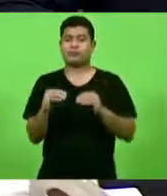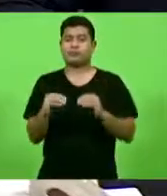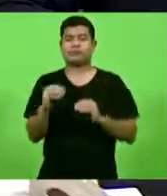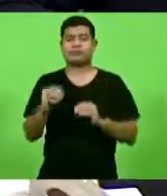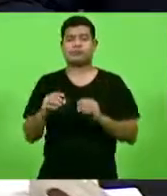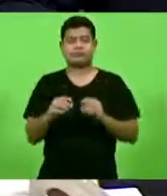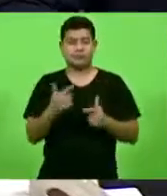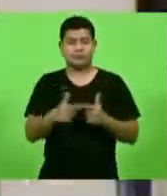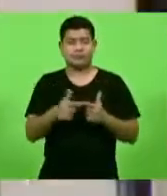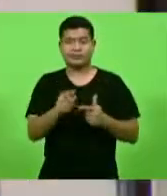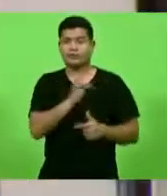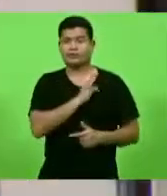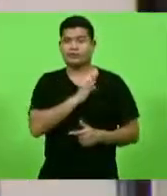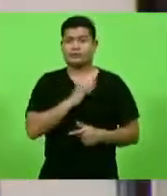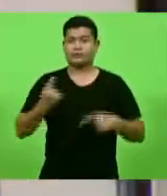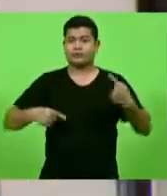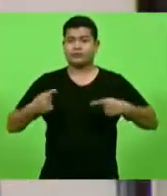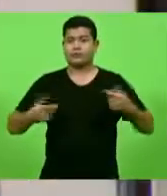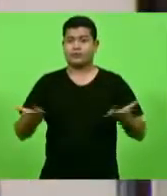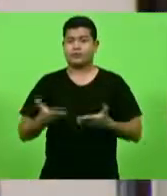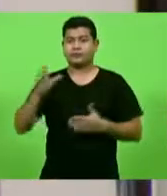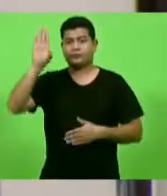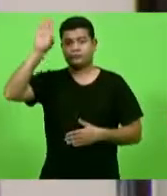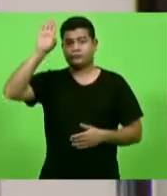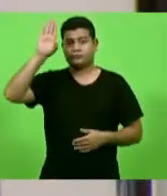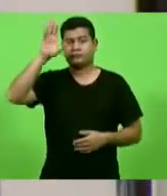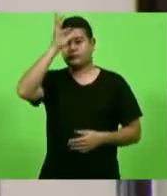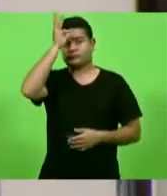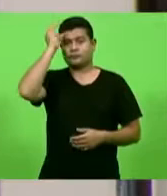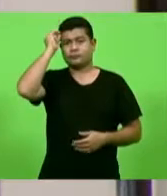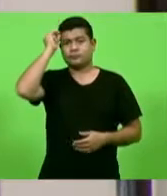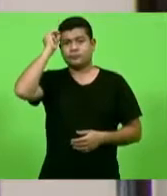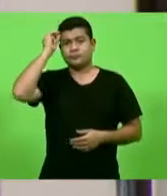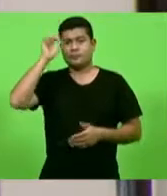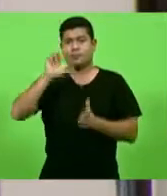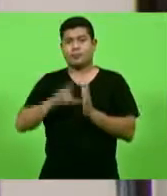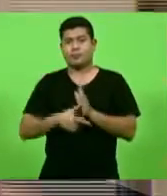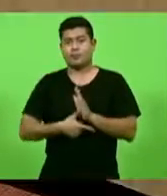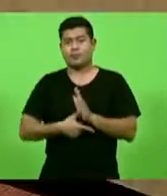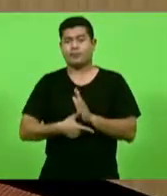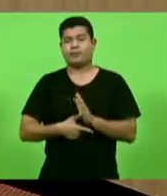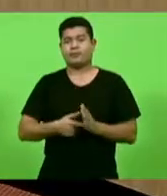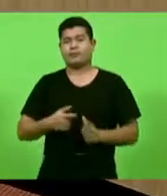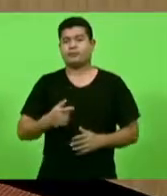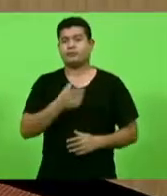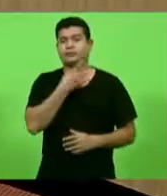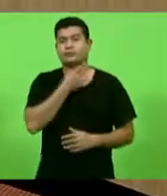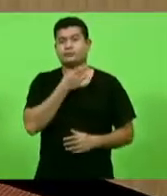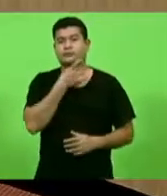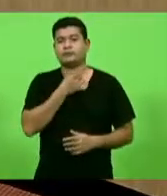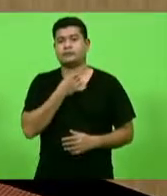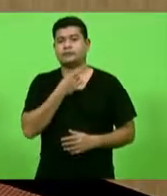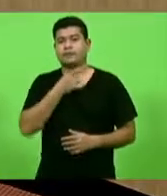obrigado. Para discutir a matéria, com a palavra, a deputada Luciana Carminati, na sequência, o deputado Maurício Kudilark.